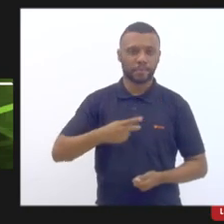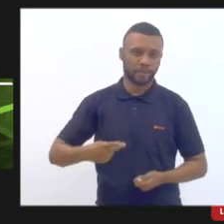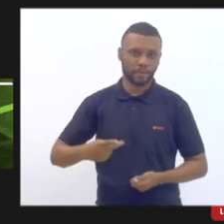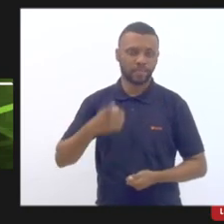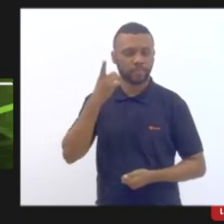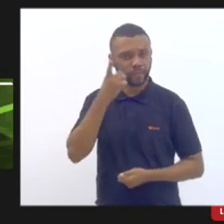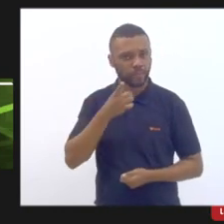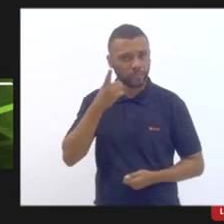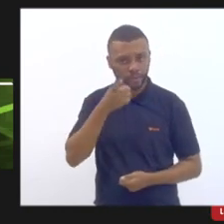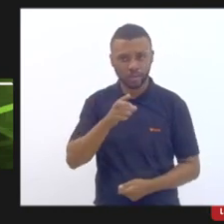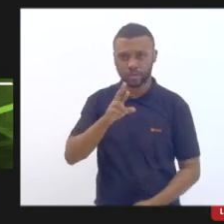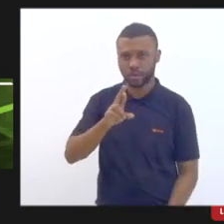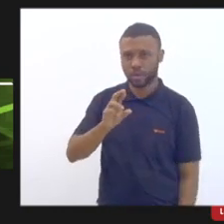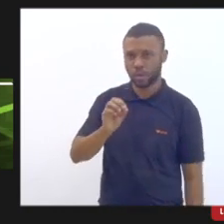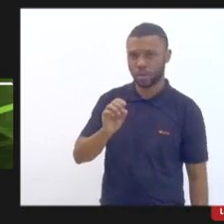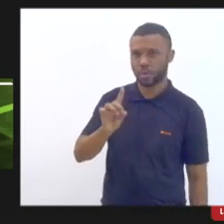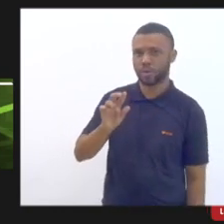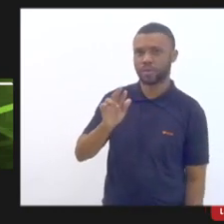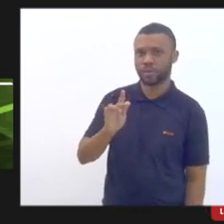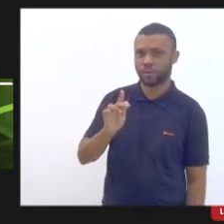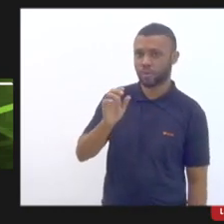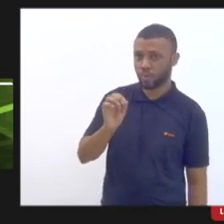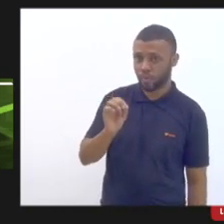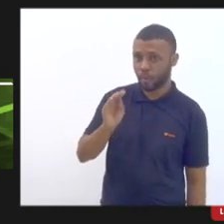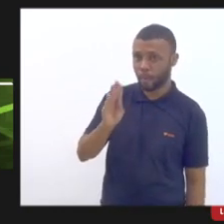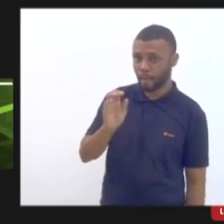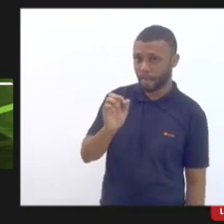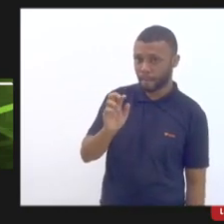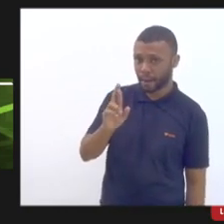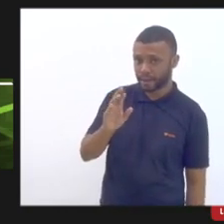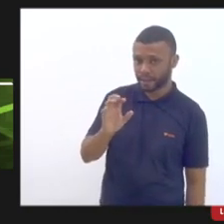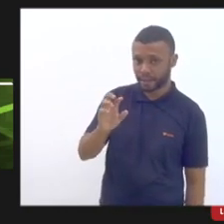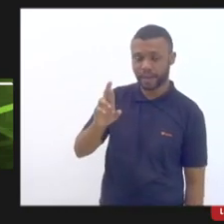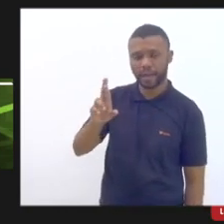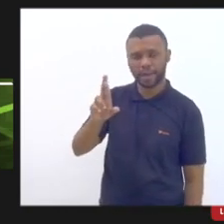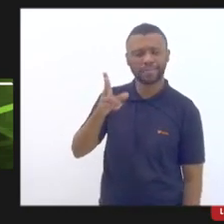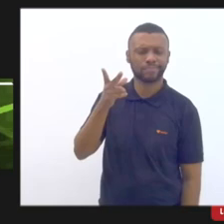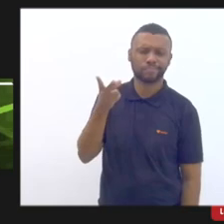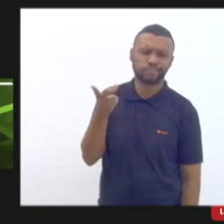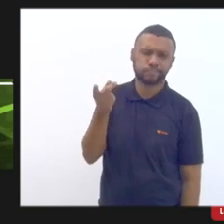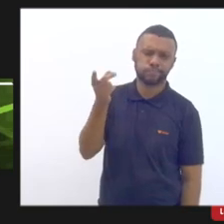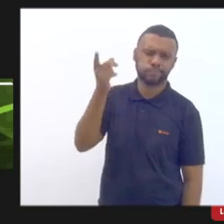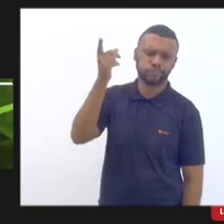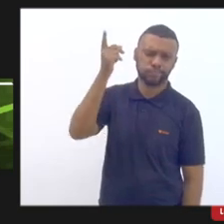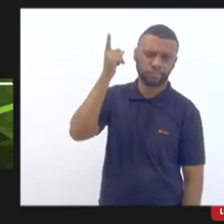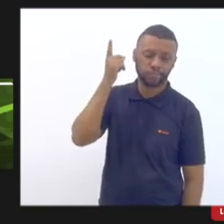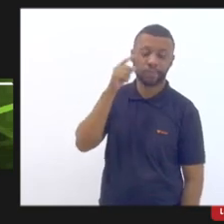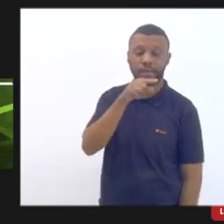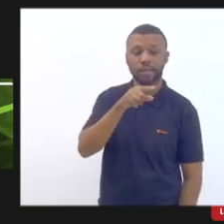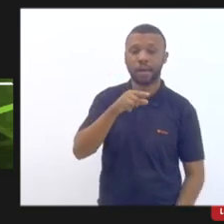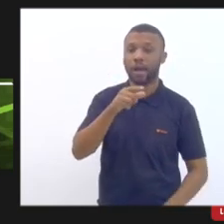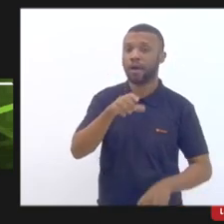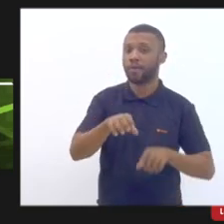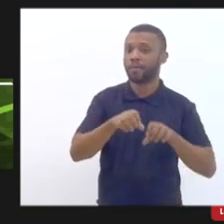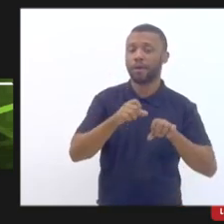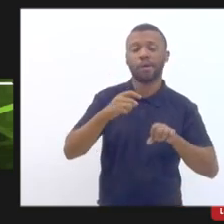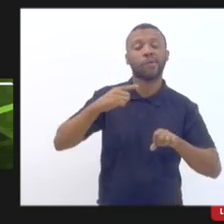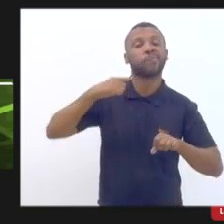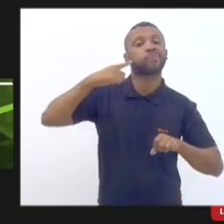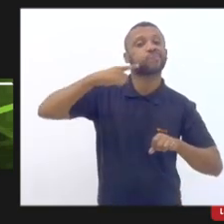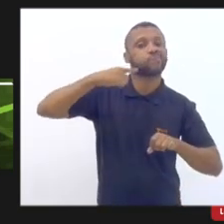Rodrigo Bacelar. Conheço há alguns anos antes de parlamentar. É um grande advogado,